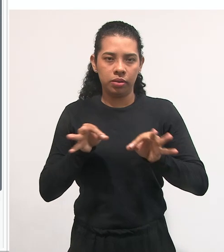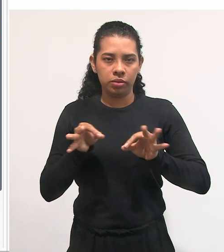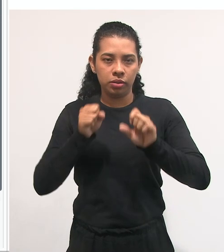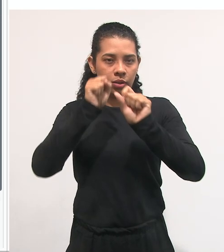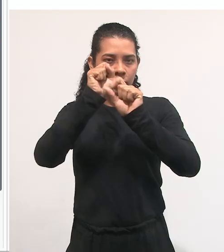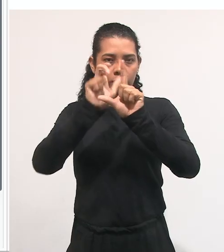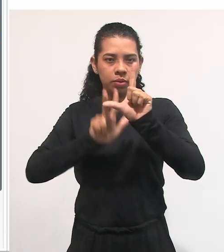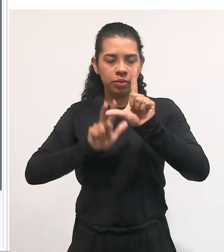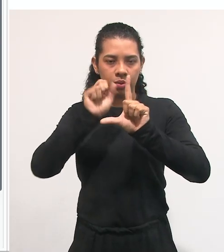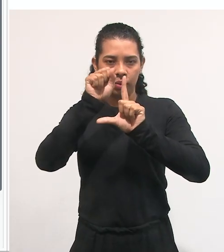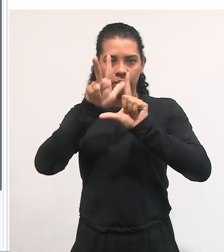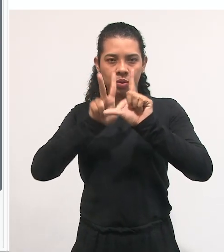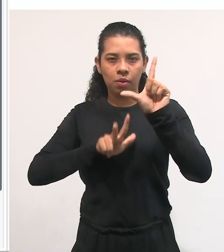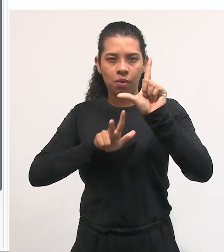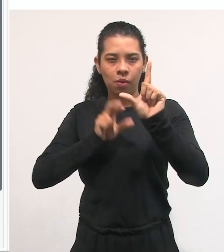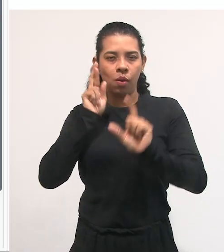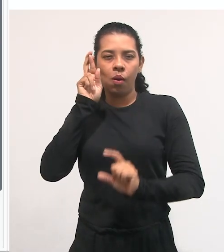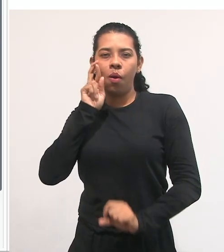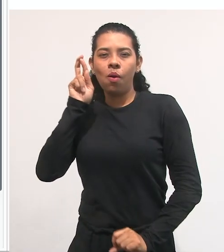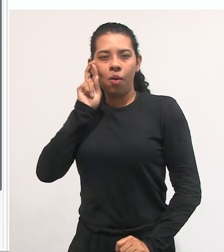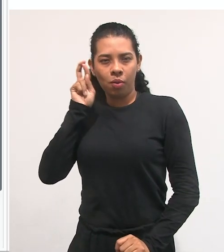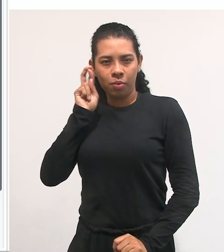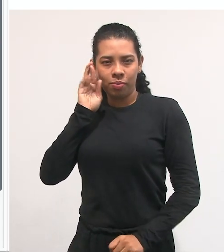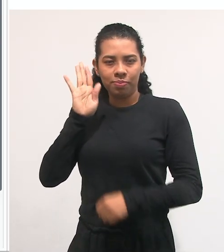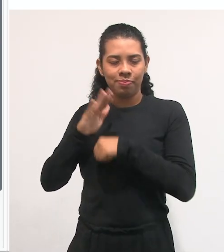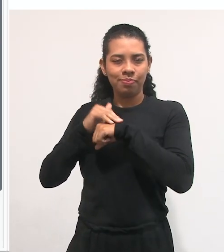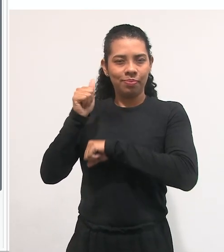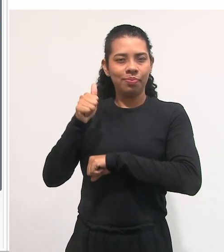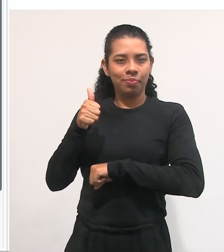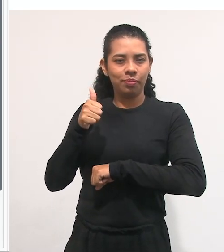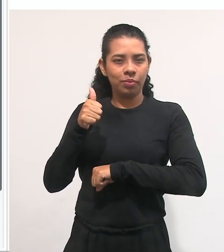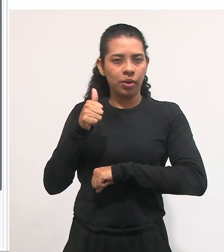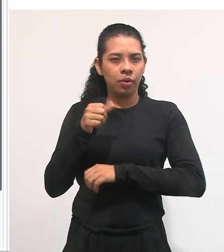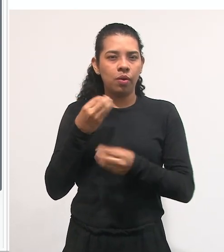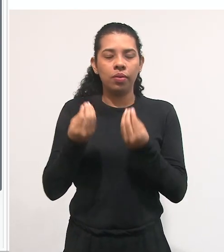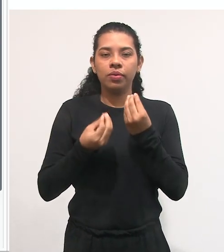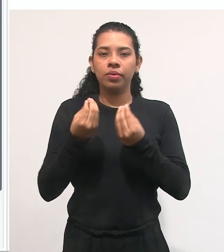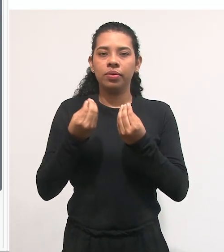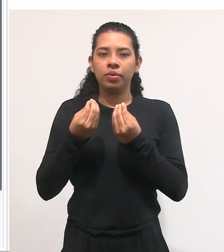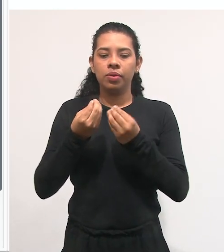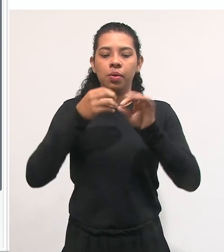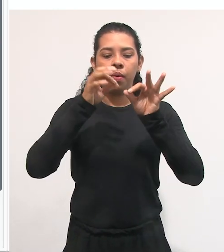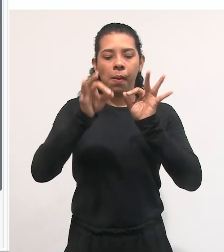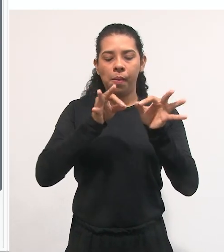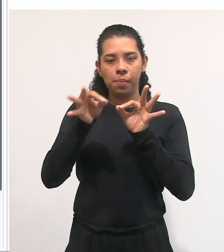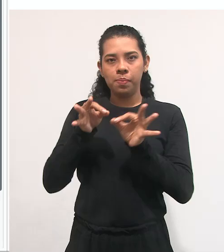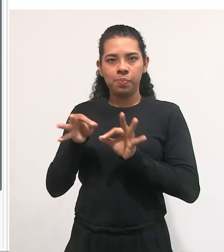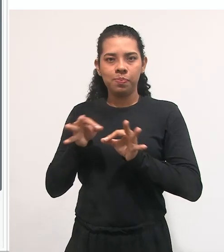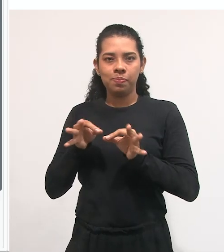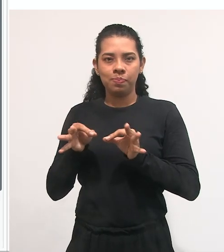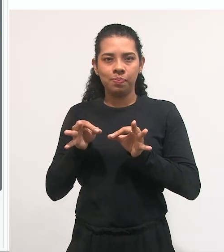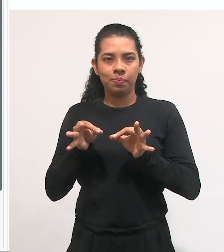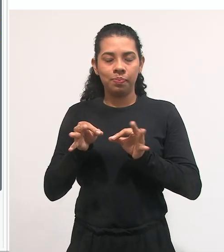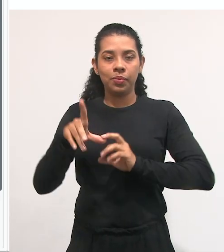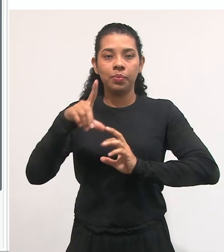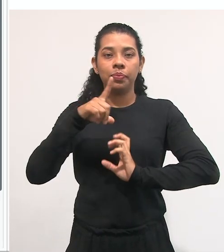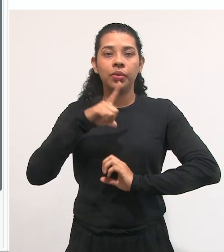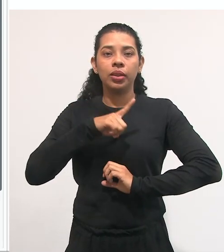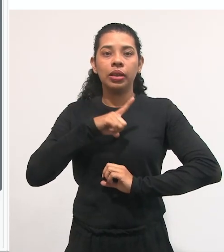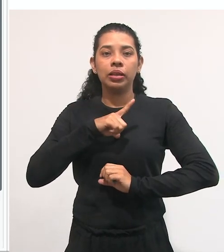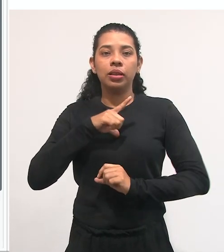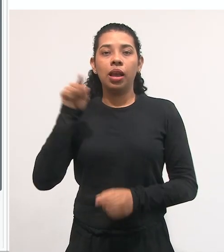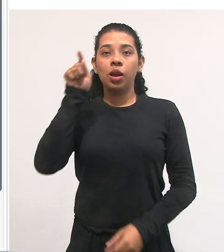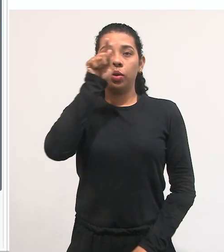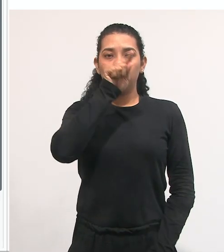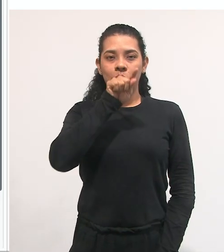nosso ambiente, a gente tem aqui, olha só que interessante, essa proposição. Bom, como que o currículo está organizado? No centro do